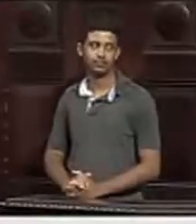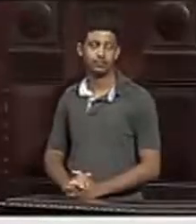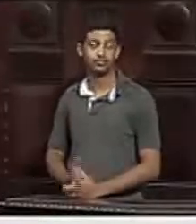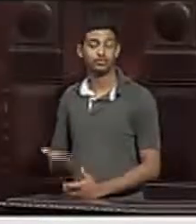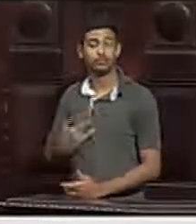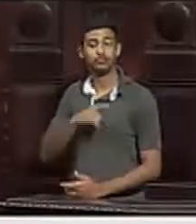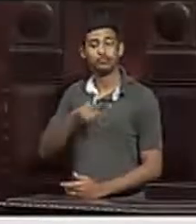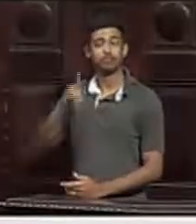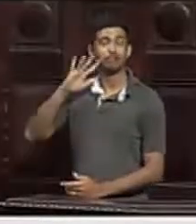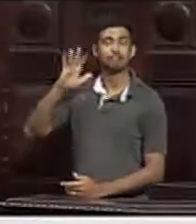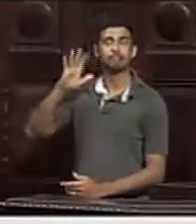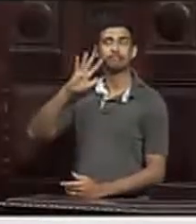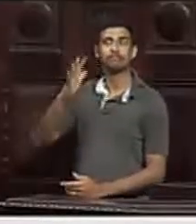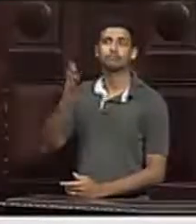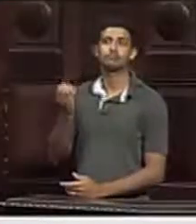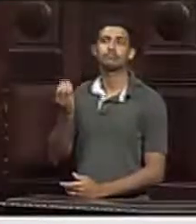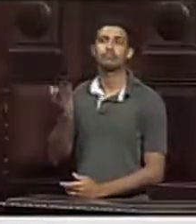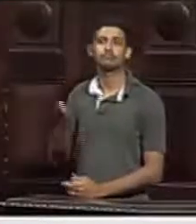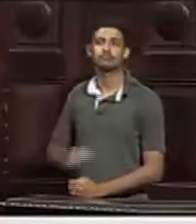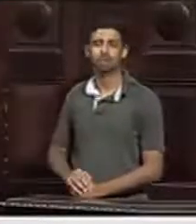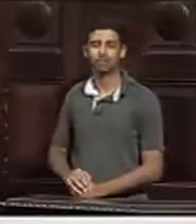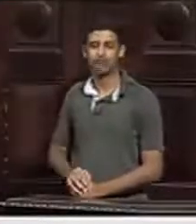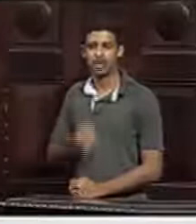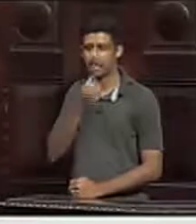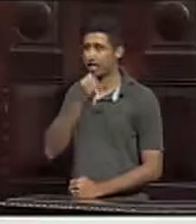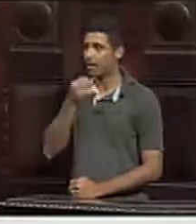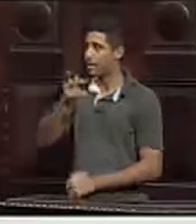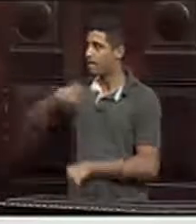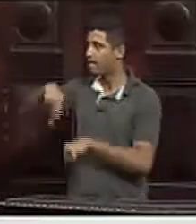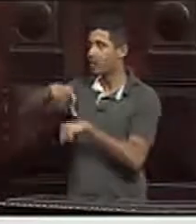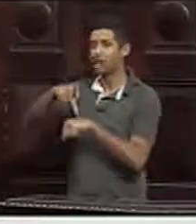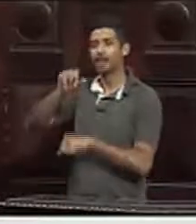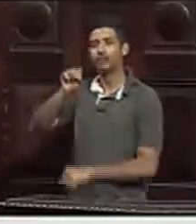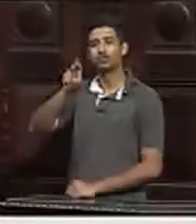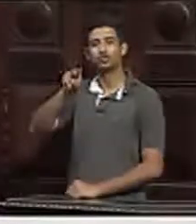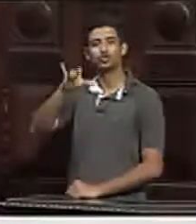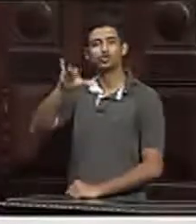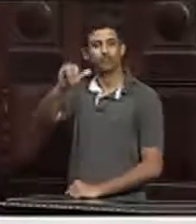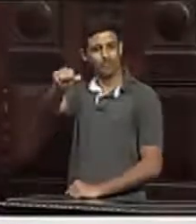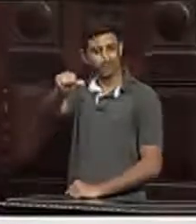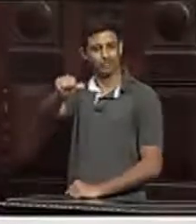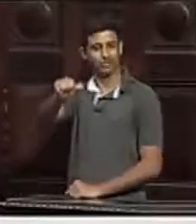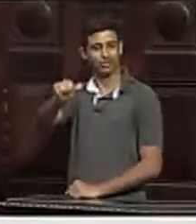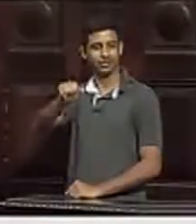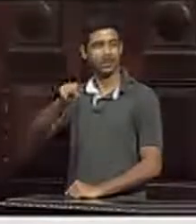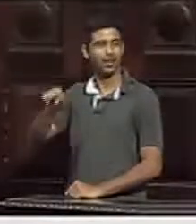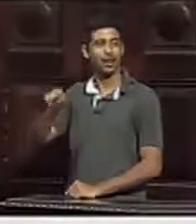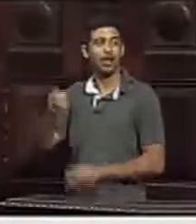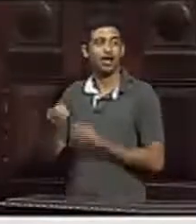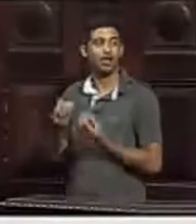Imaginar que a Suíça, que é uma espécie